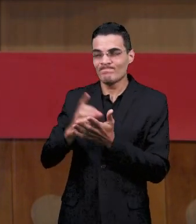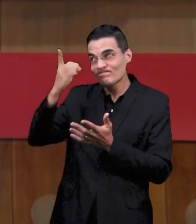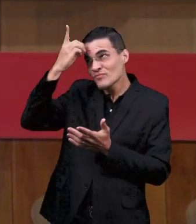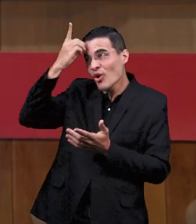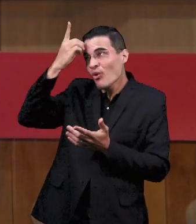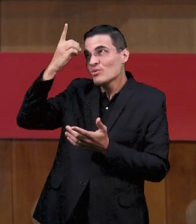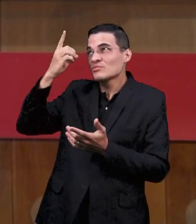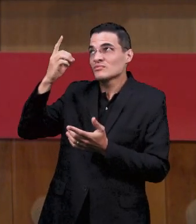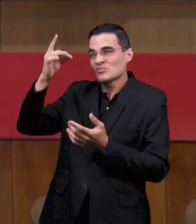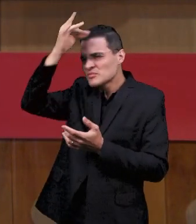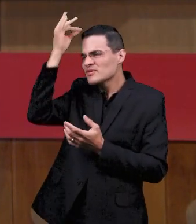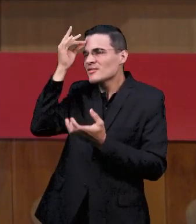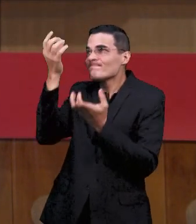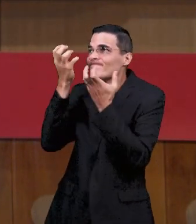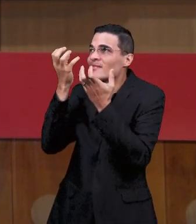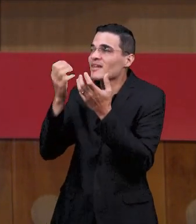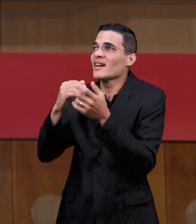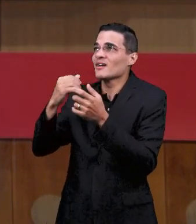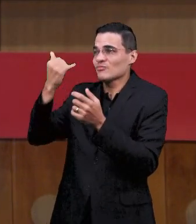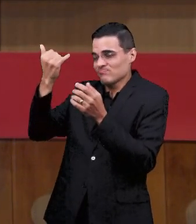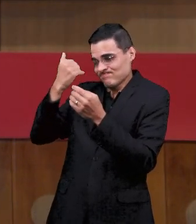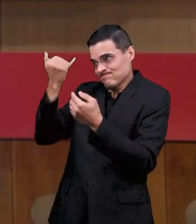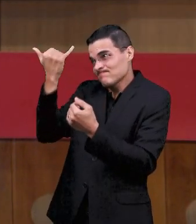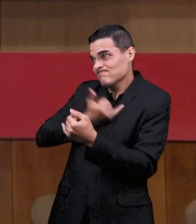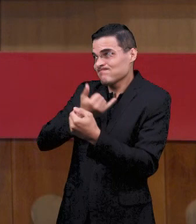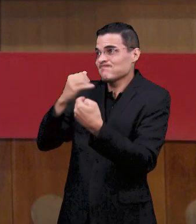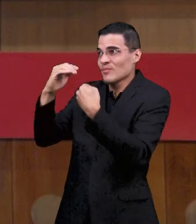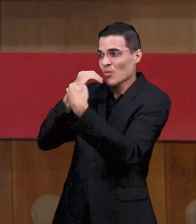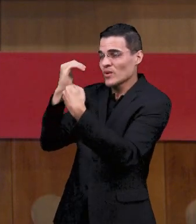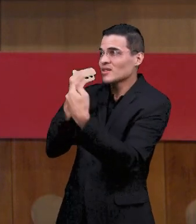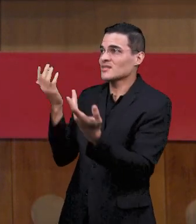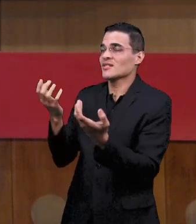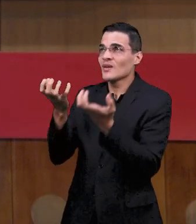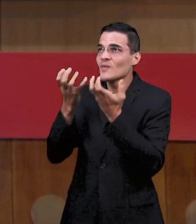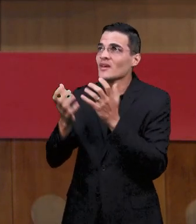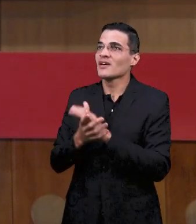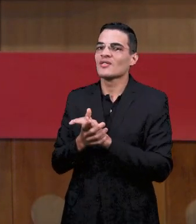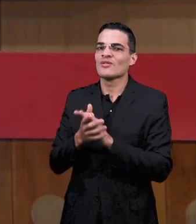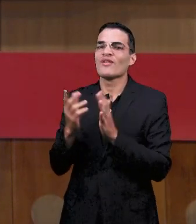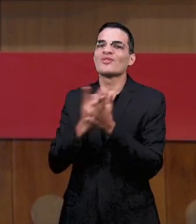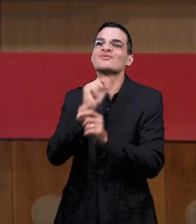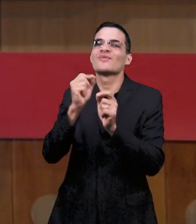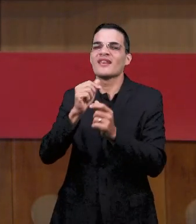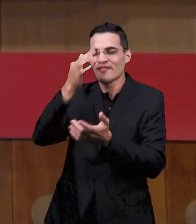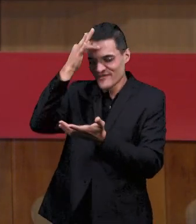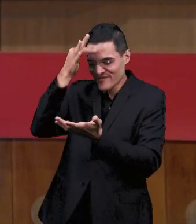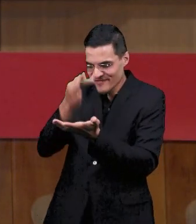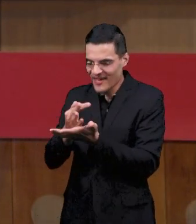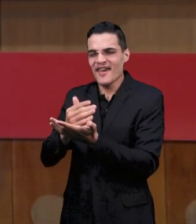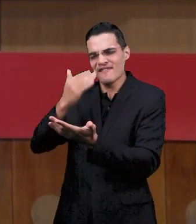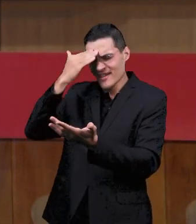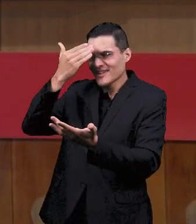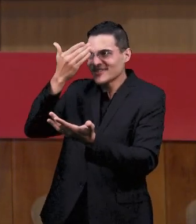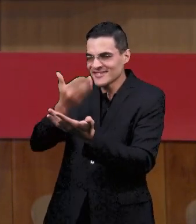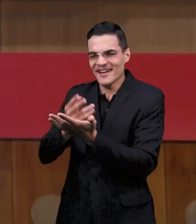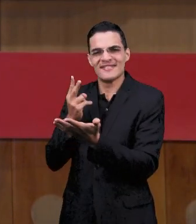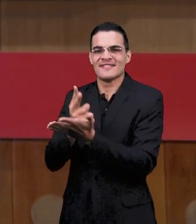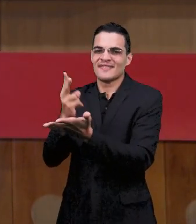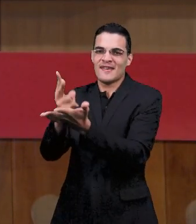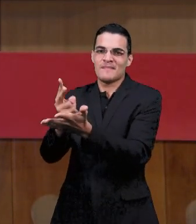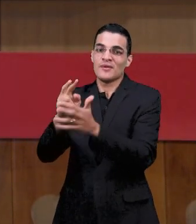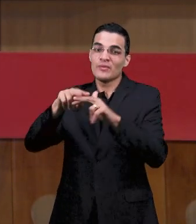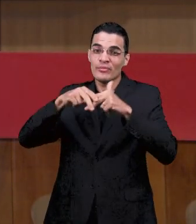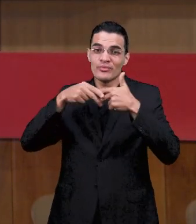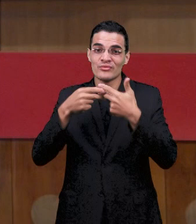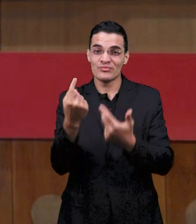você vai crer. Quanto mais você ouve a palavra e a voz do Espírito, mais você vai crer. E os nossos ouvidos estão atentos ao Senhor